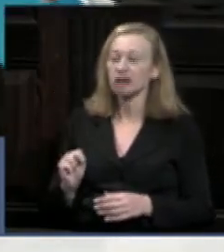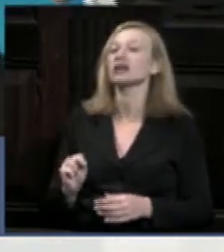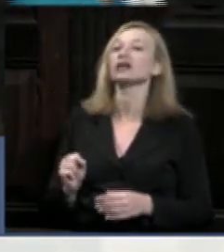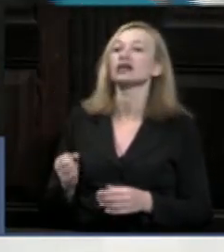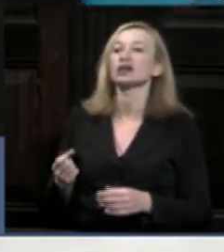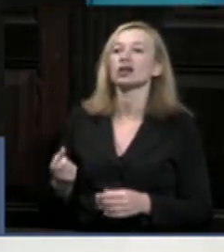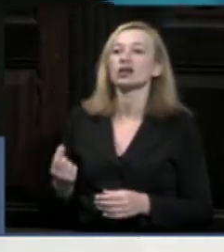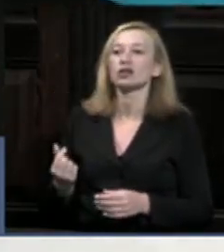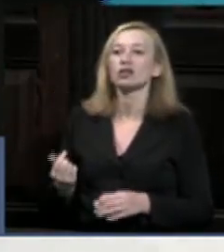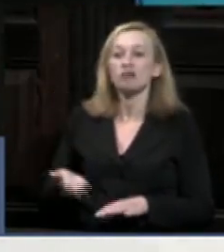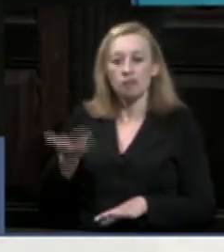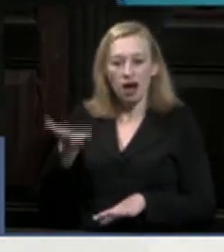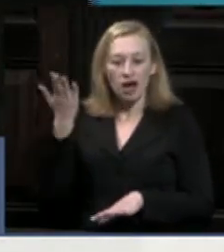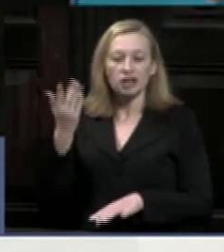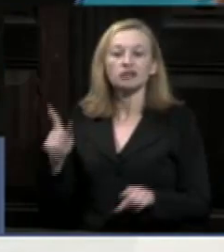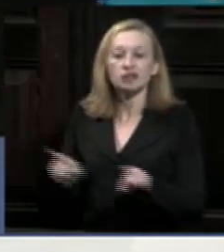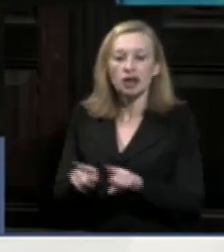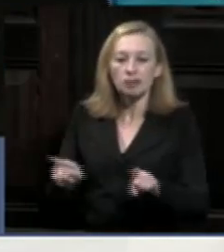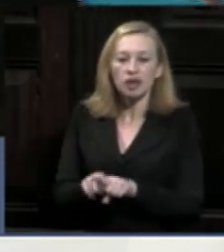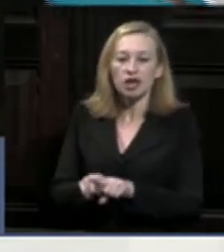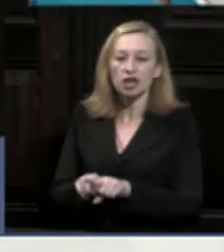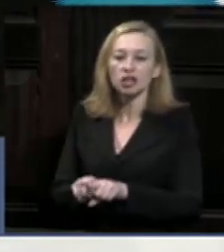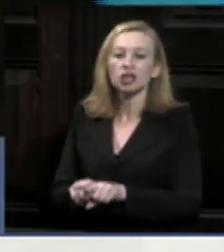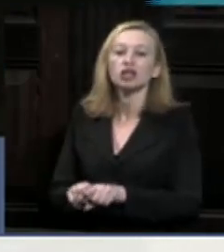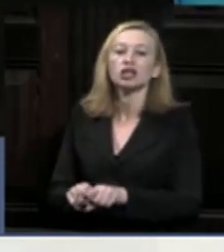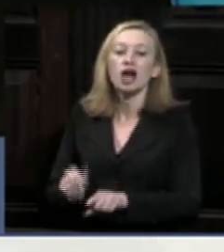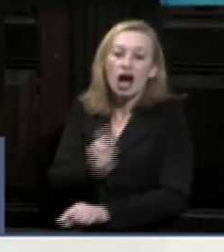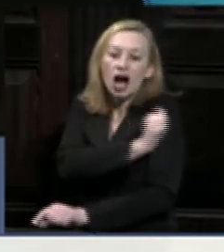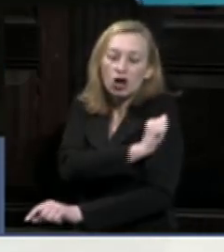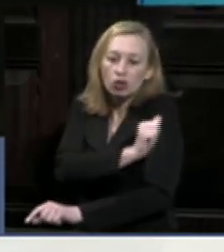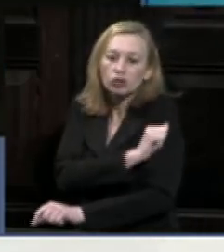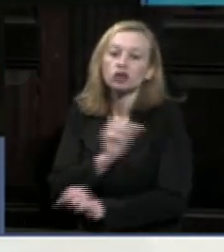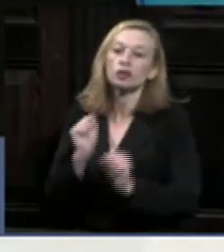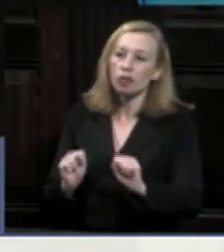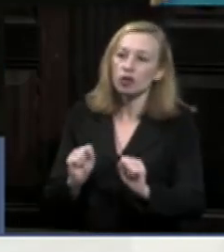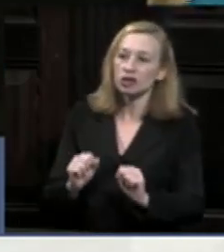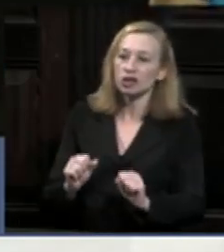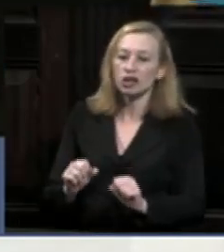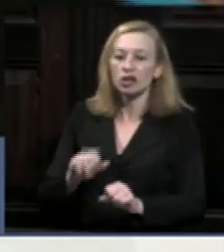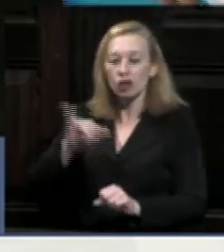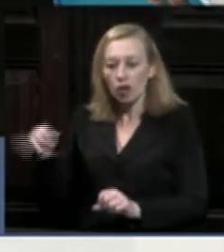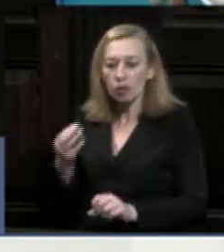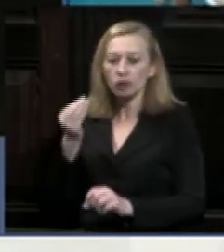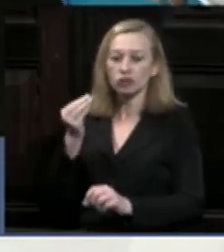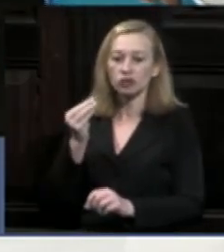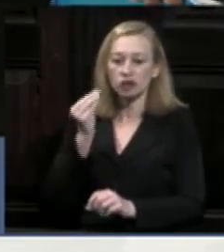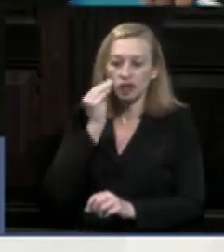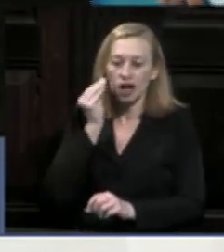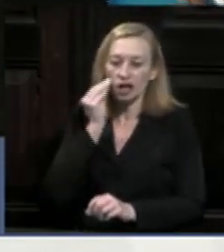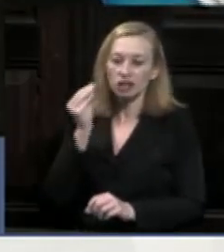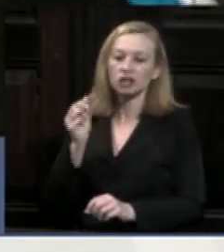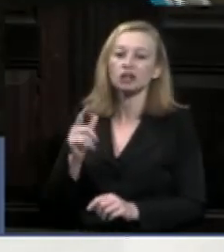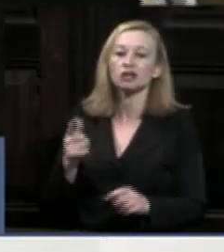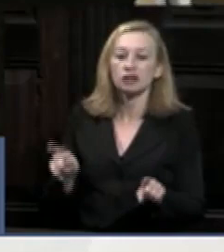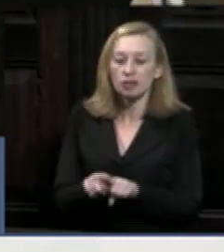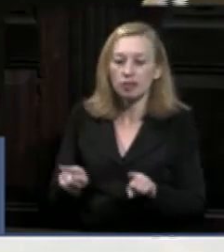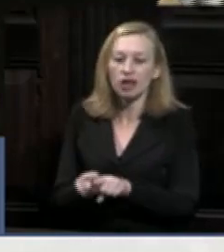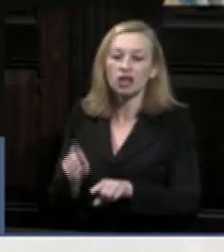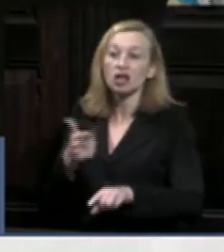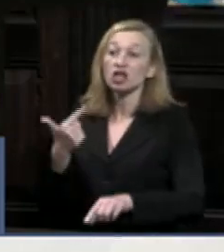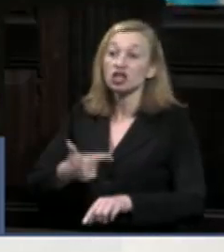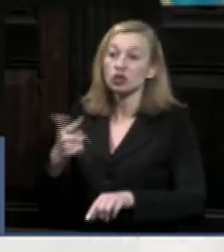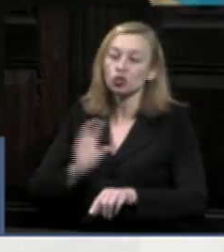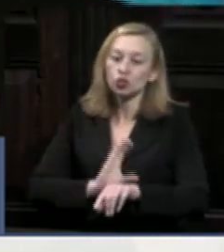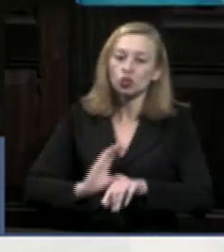estudantes que podem ter uma segunda oportunidade no segundo curso como cotistas isso já foi produto